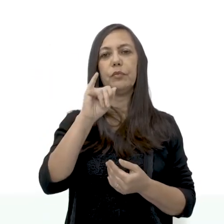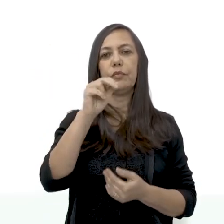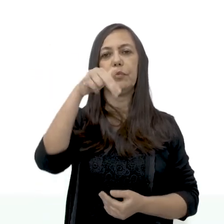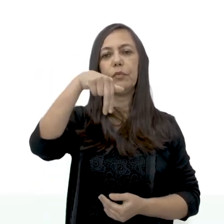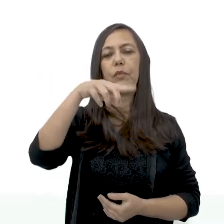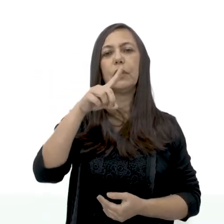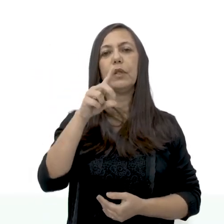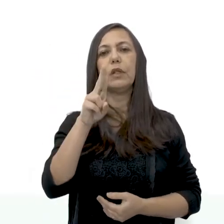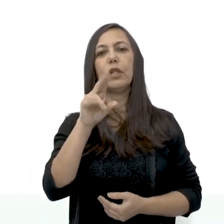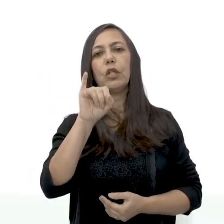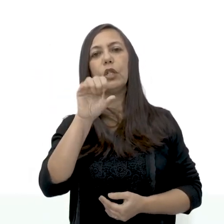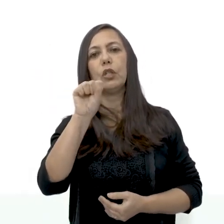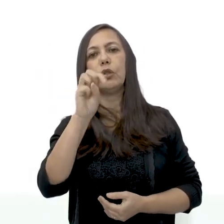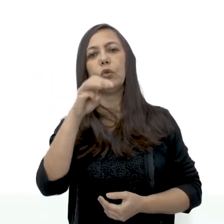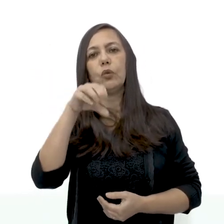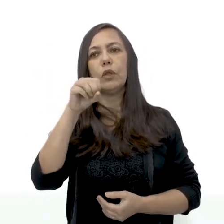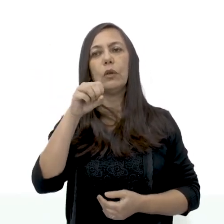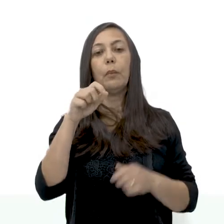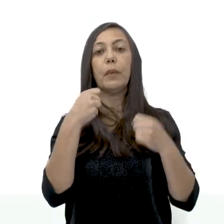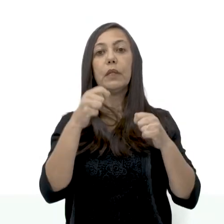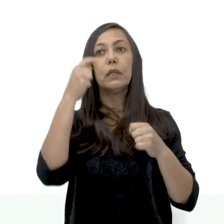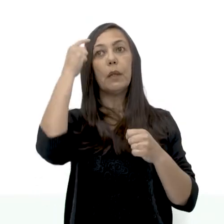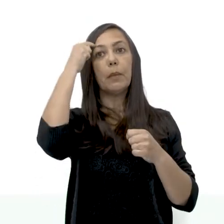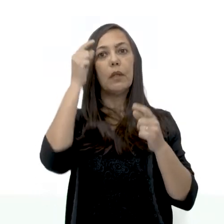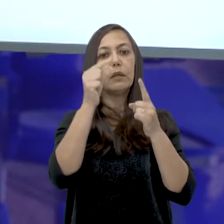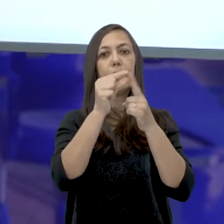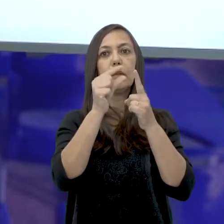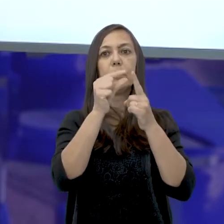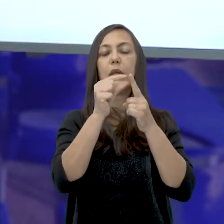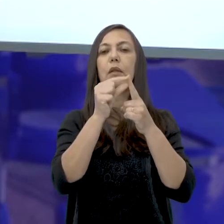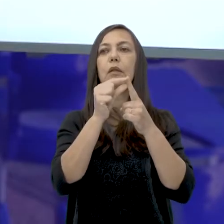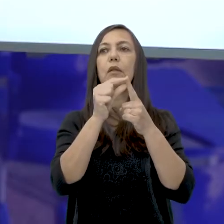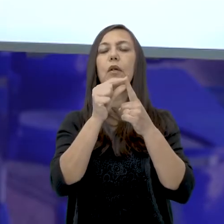do trabalho. Então, que religião a gente pode